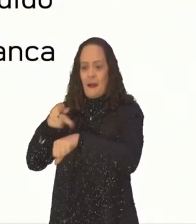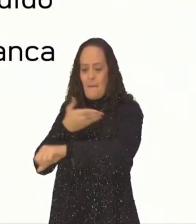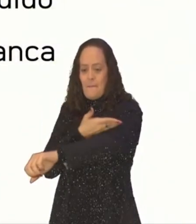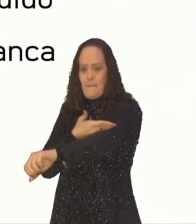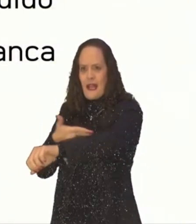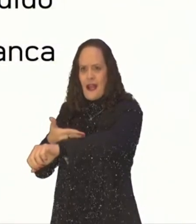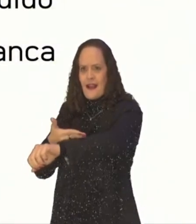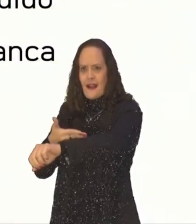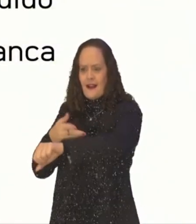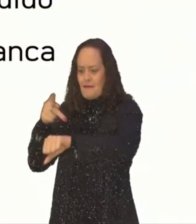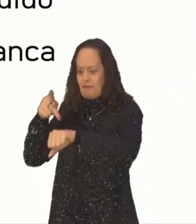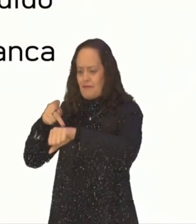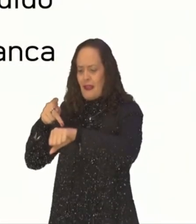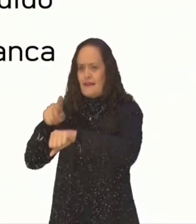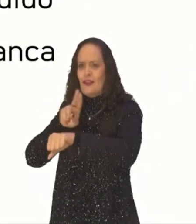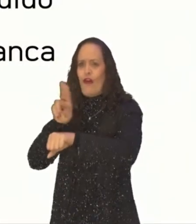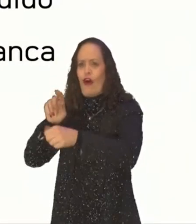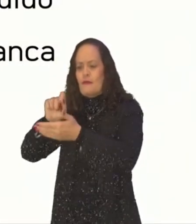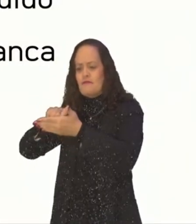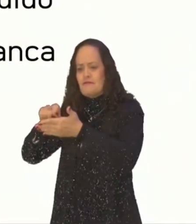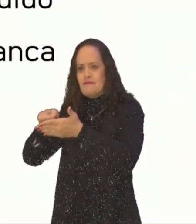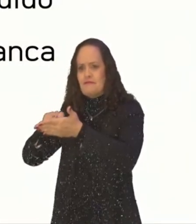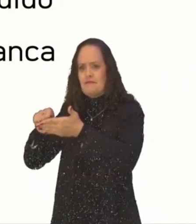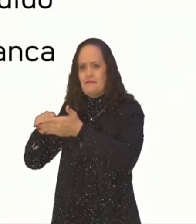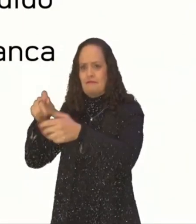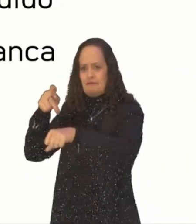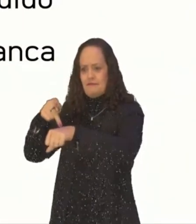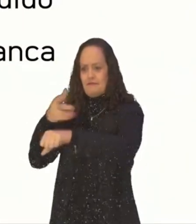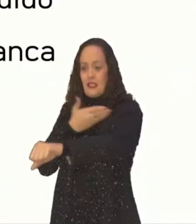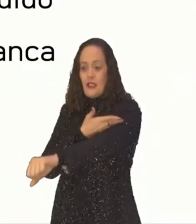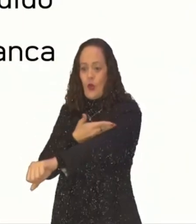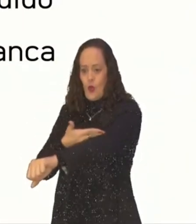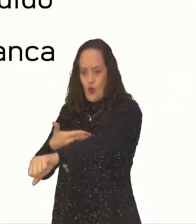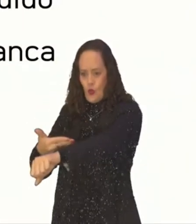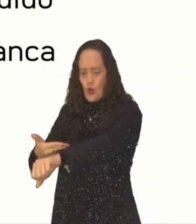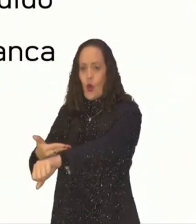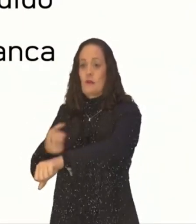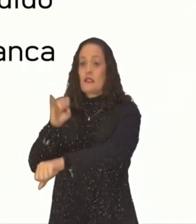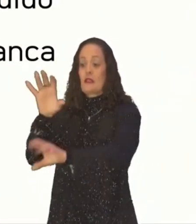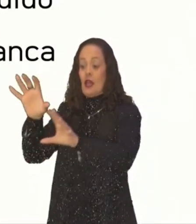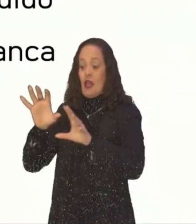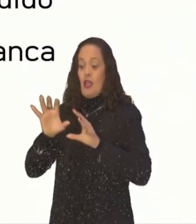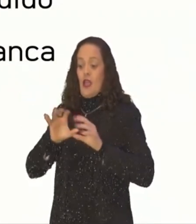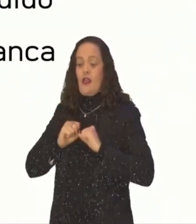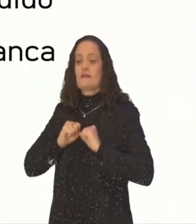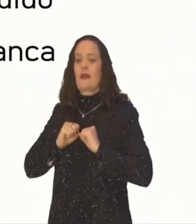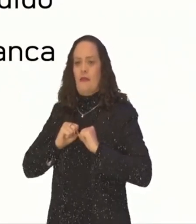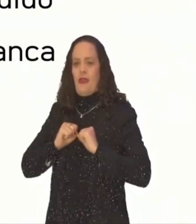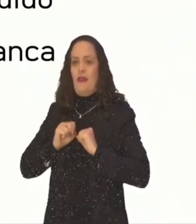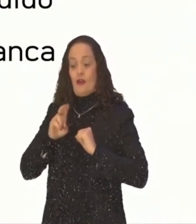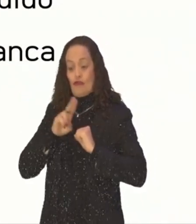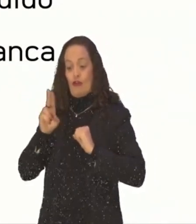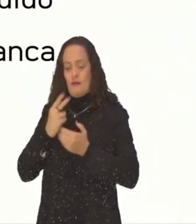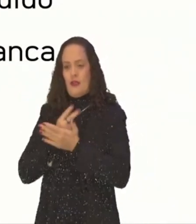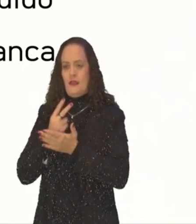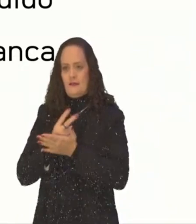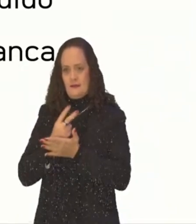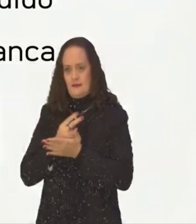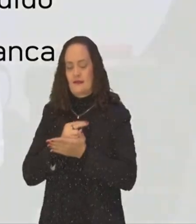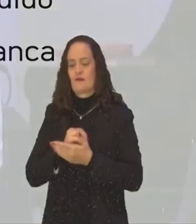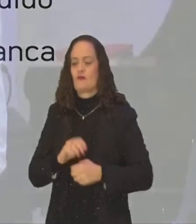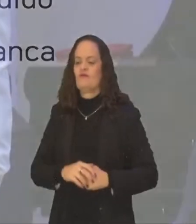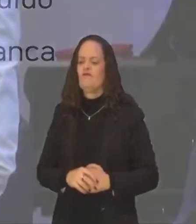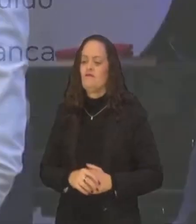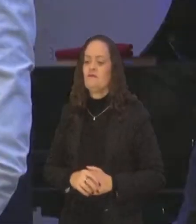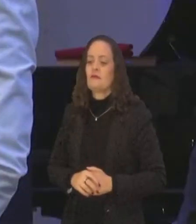aqui ao vencedor, no verso de número 17, receber a pedrinha branca, e há pelo menos 7 interpretações desta